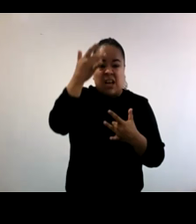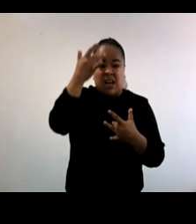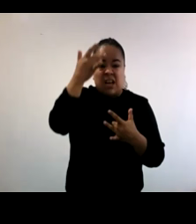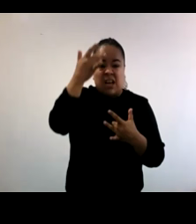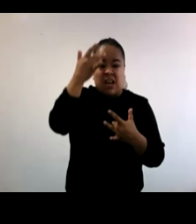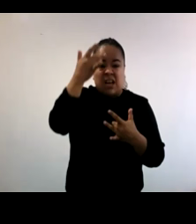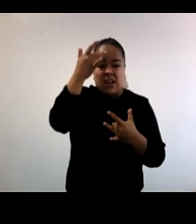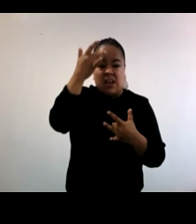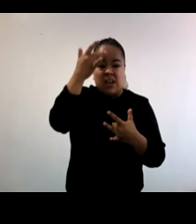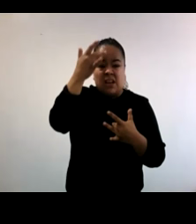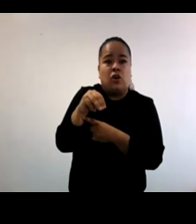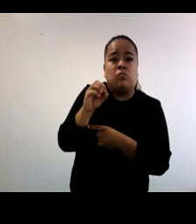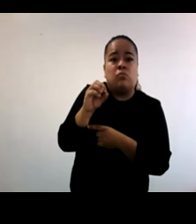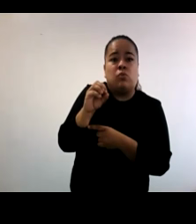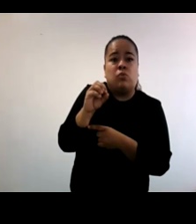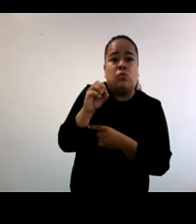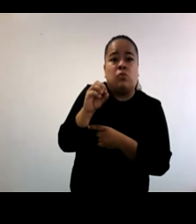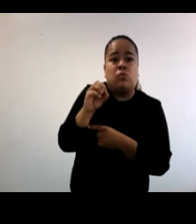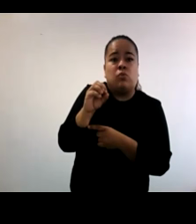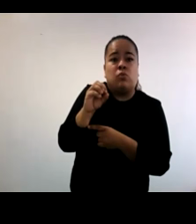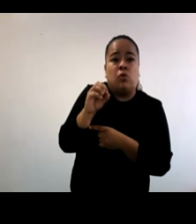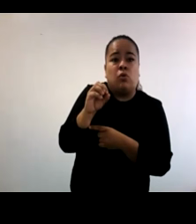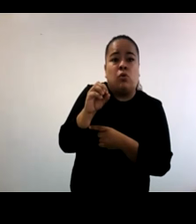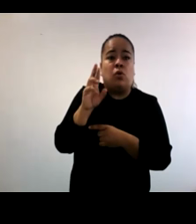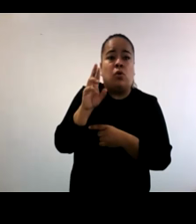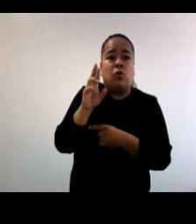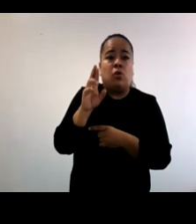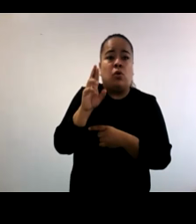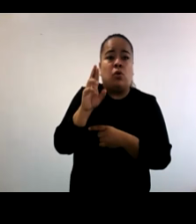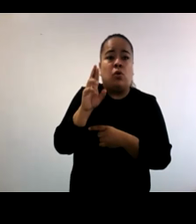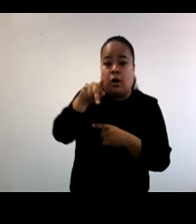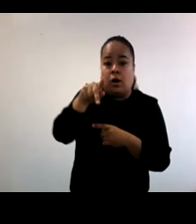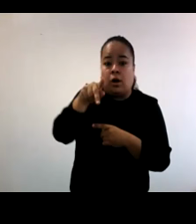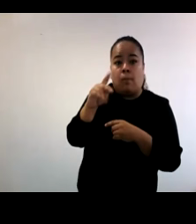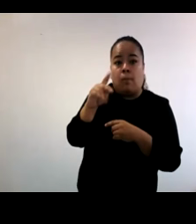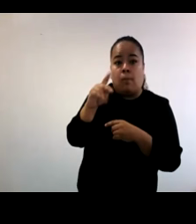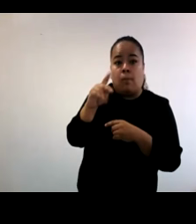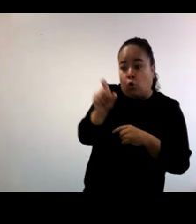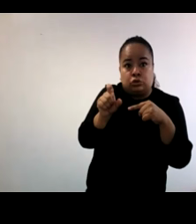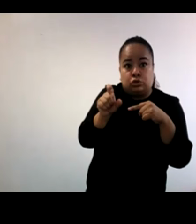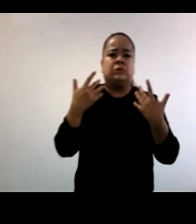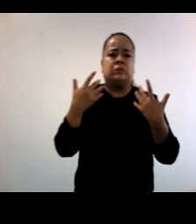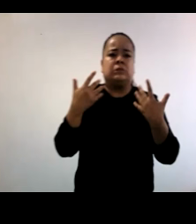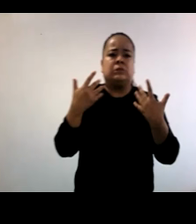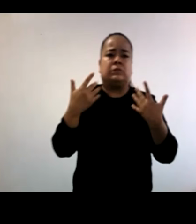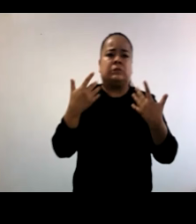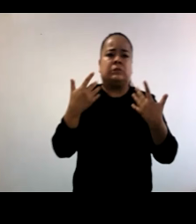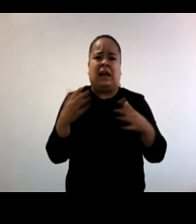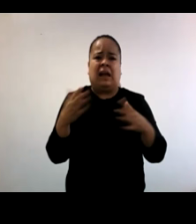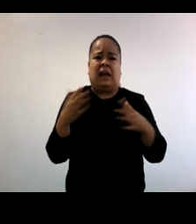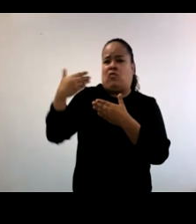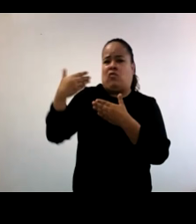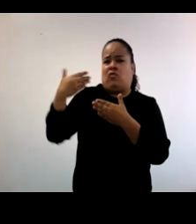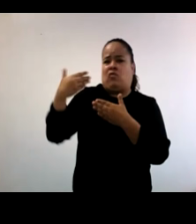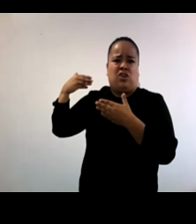décadas. É uma zoonose. Ainda não sabemos qual é o reservatório, mas ela esteve associada